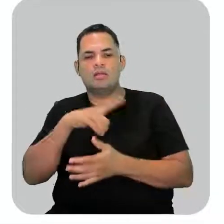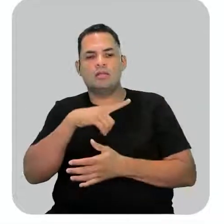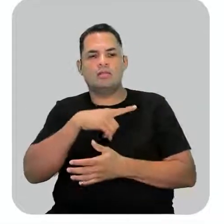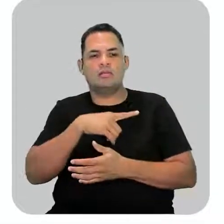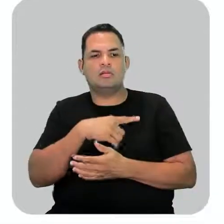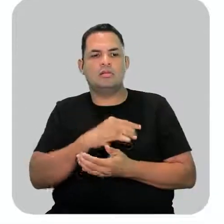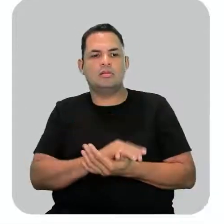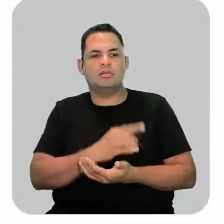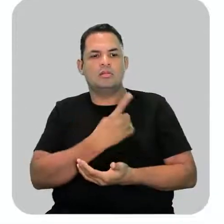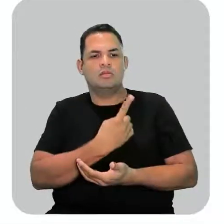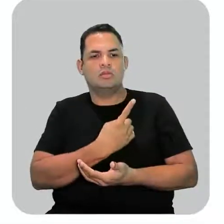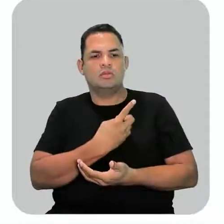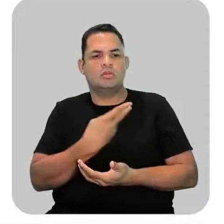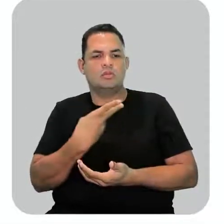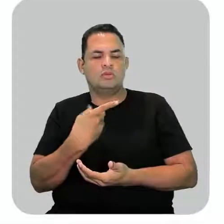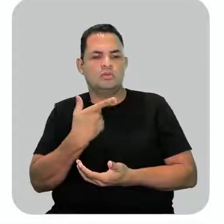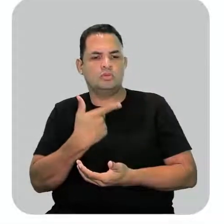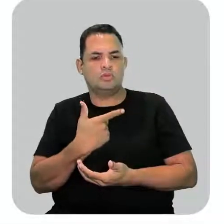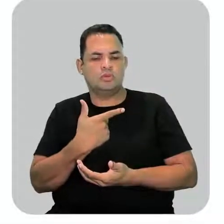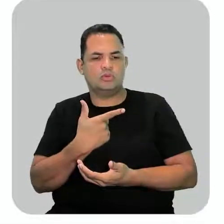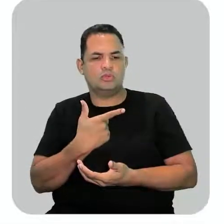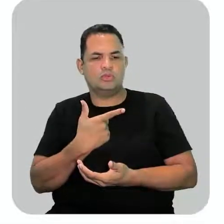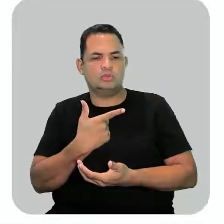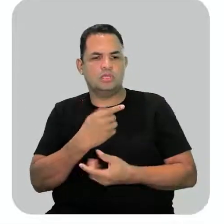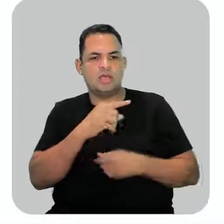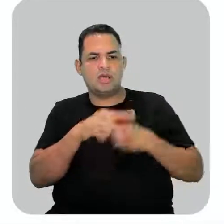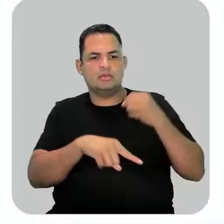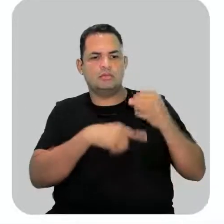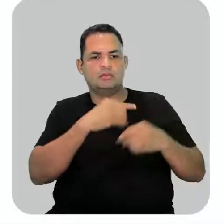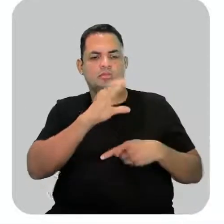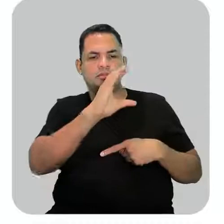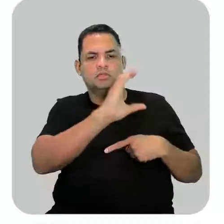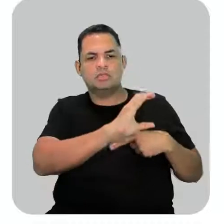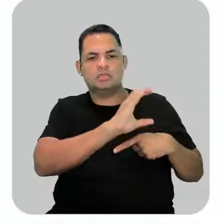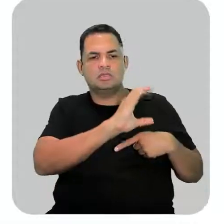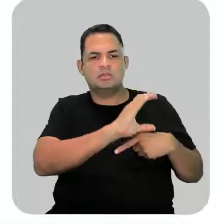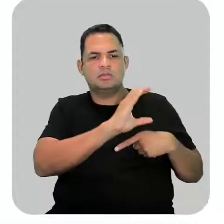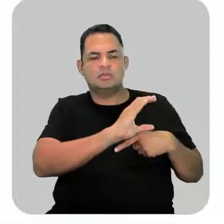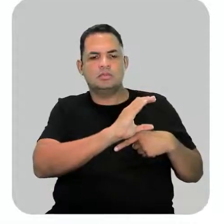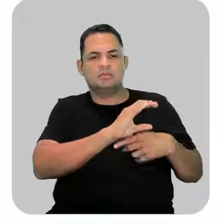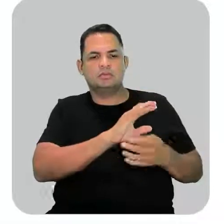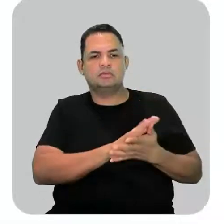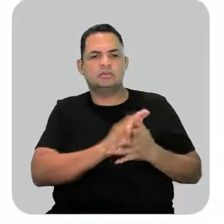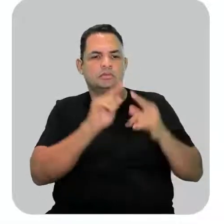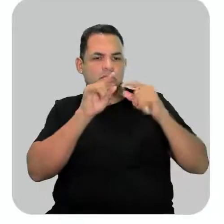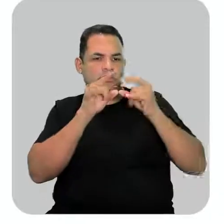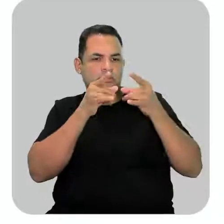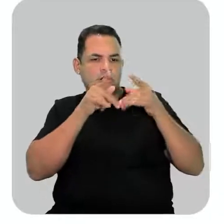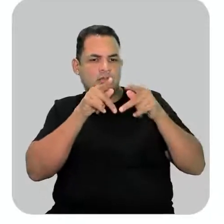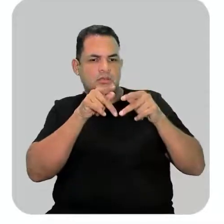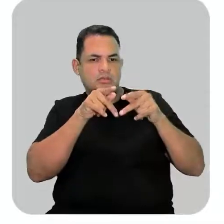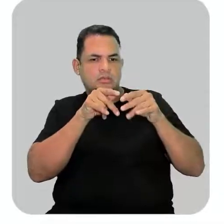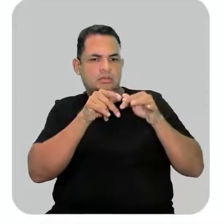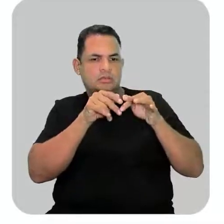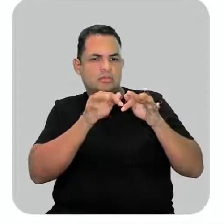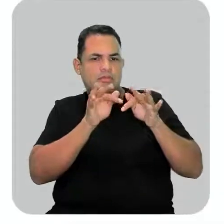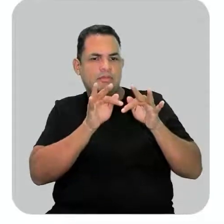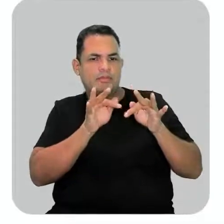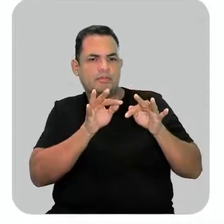tenho 2 átomos de carbono. Pela tabelinha lá, prefixo para 2 é o